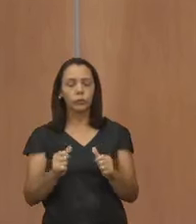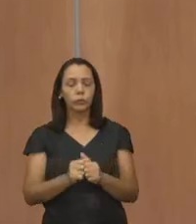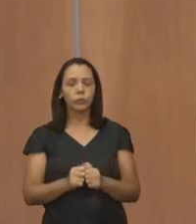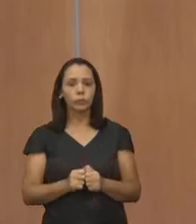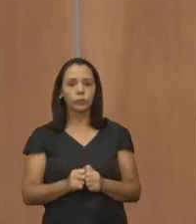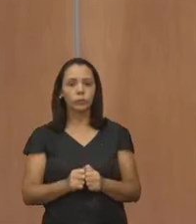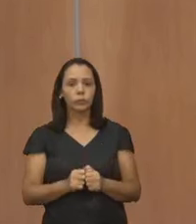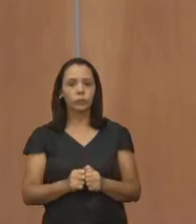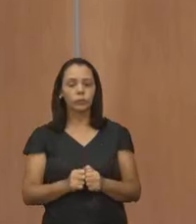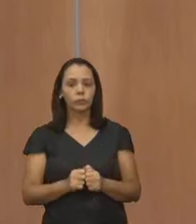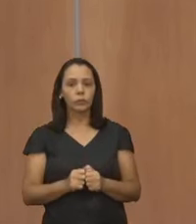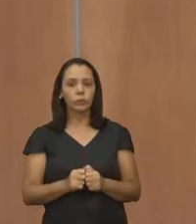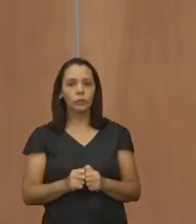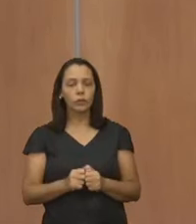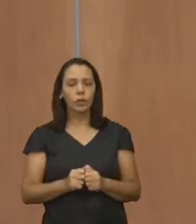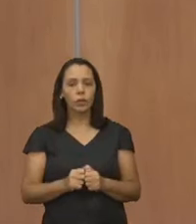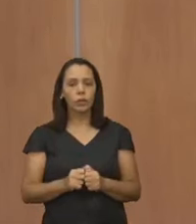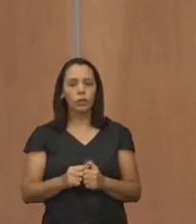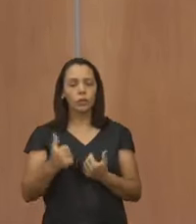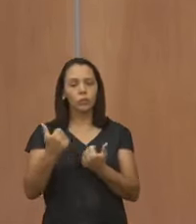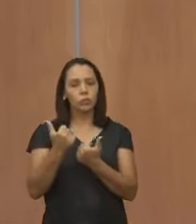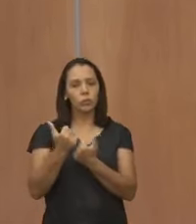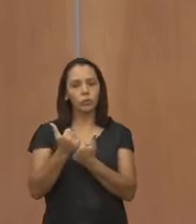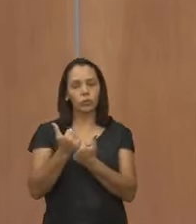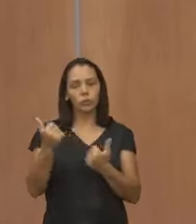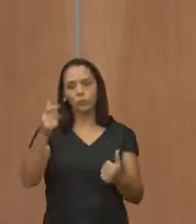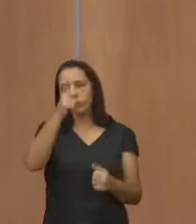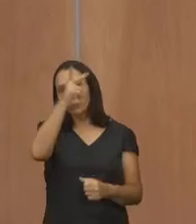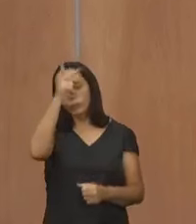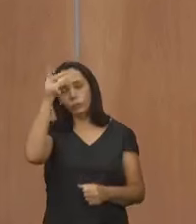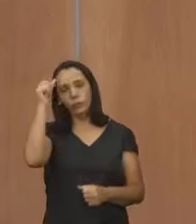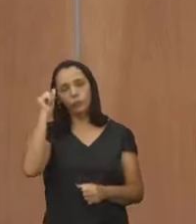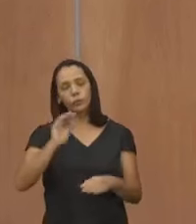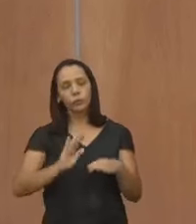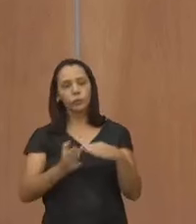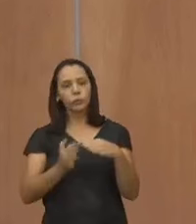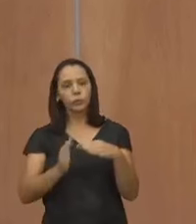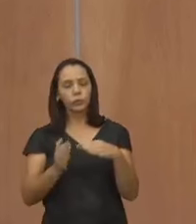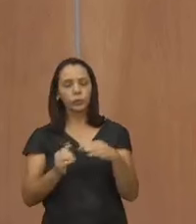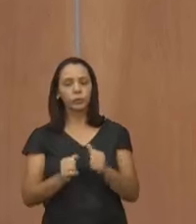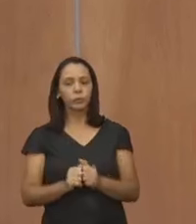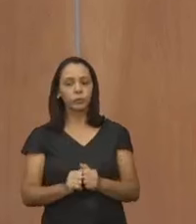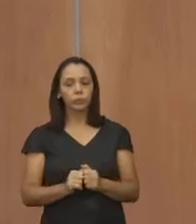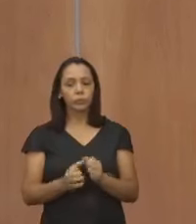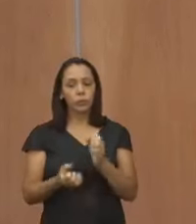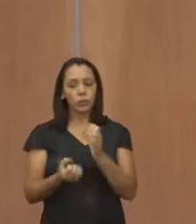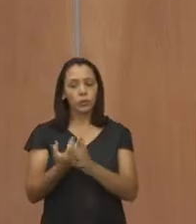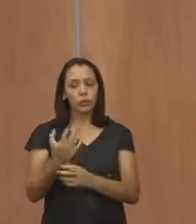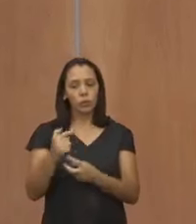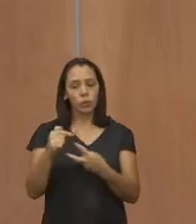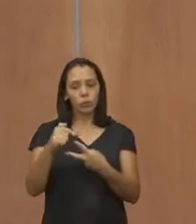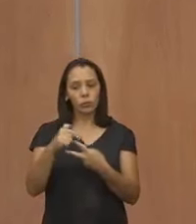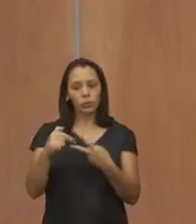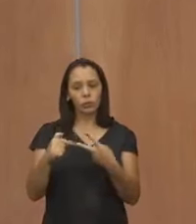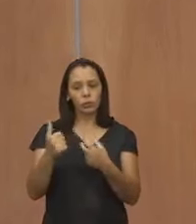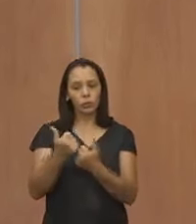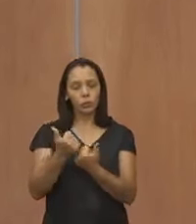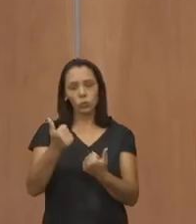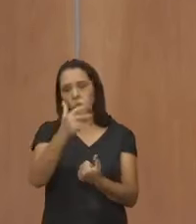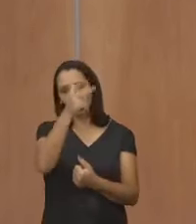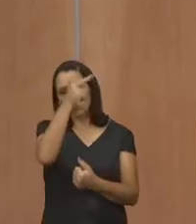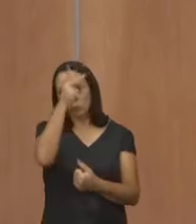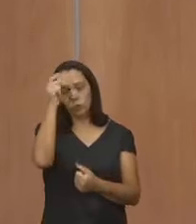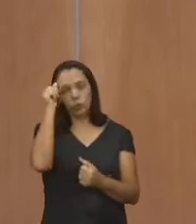público em regiões estratégicas do município. A criação dessas subprefeituras visa